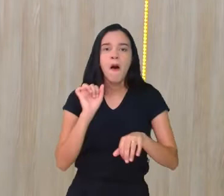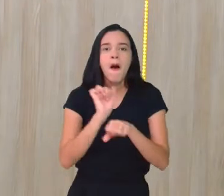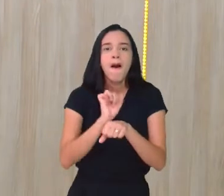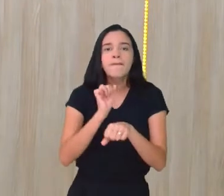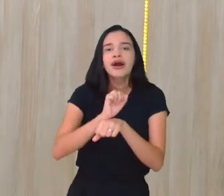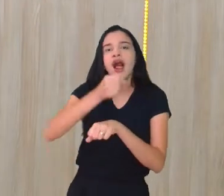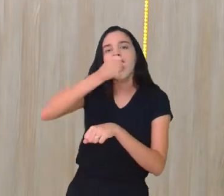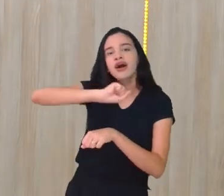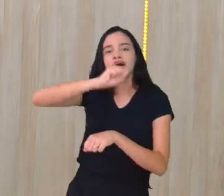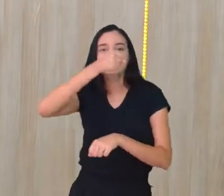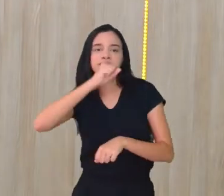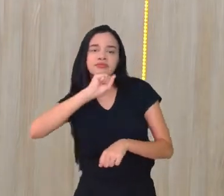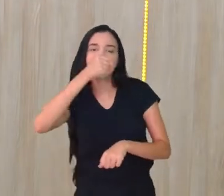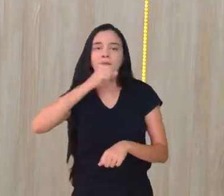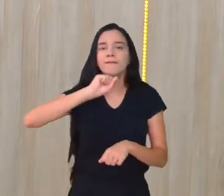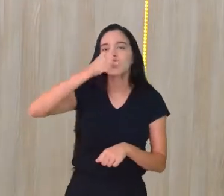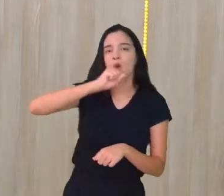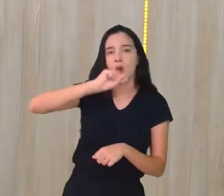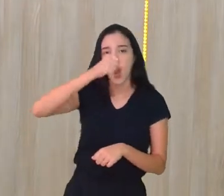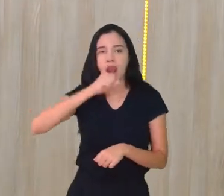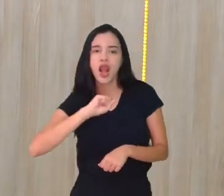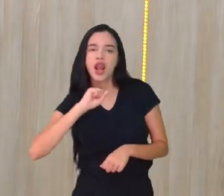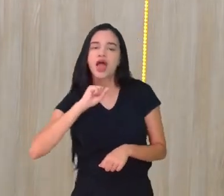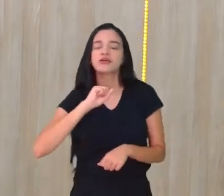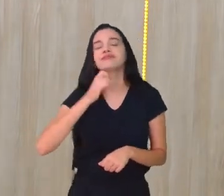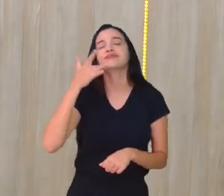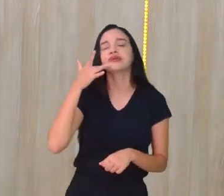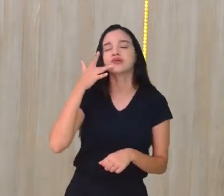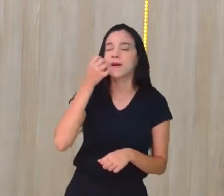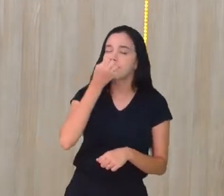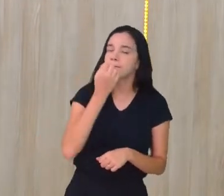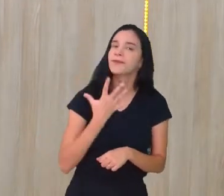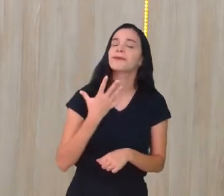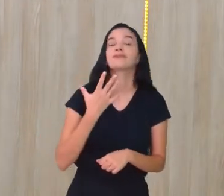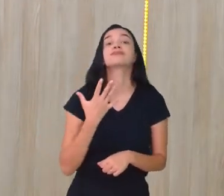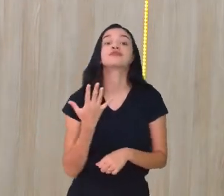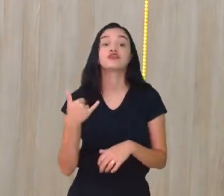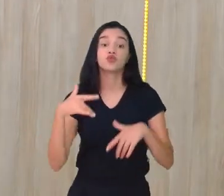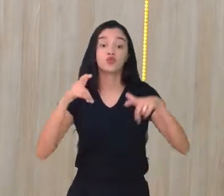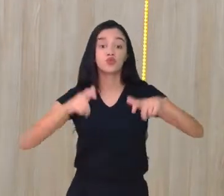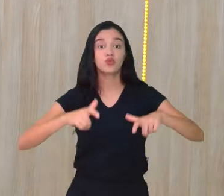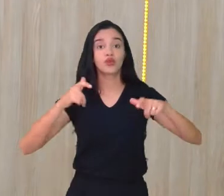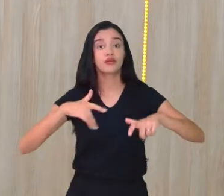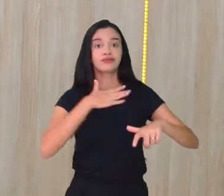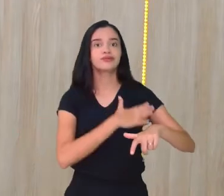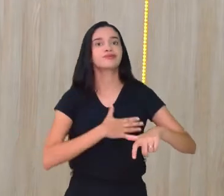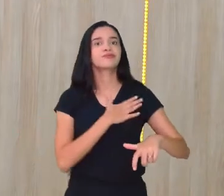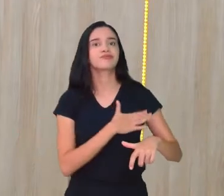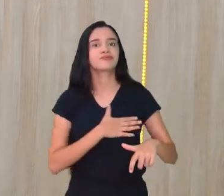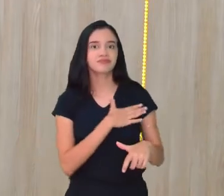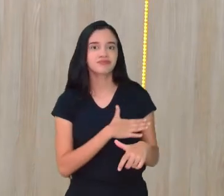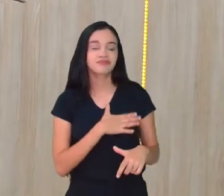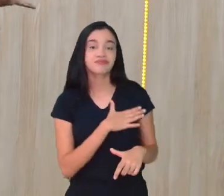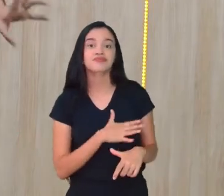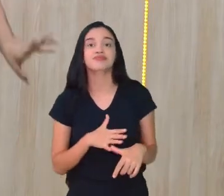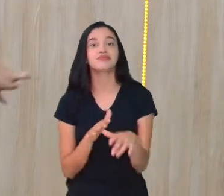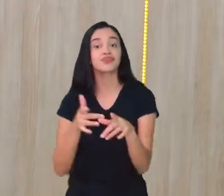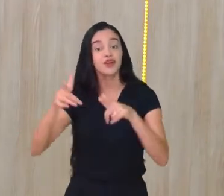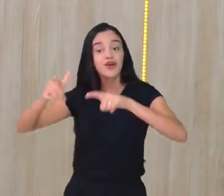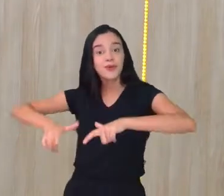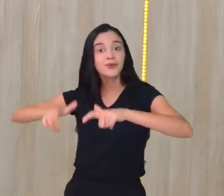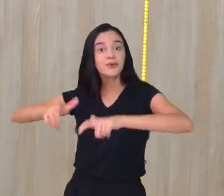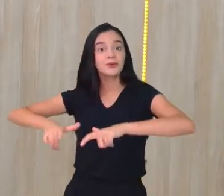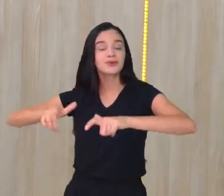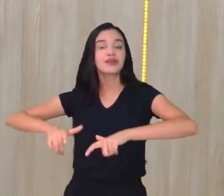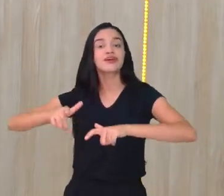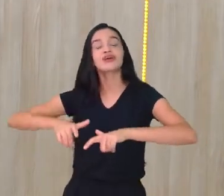picolé de Dona Maria. O picolé dela é bom. Então, ou seja, o lugar que você gosta de chupar o picolé é lá em Dona Maria.